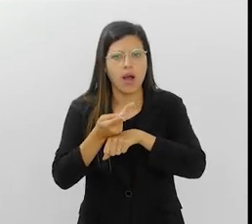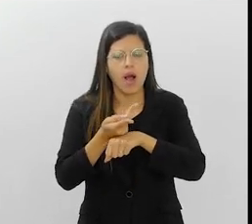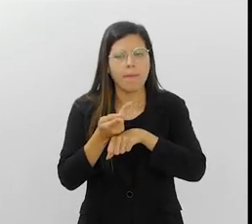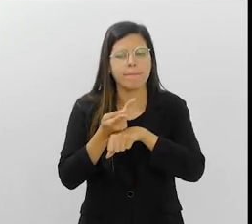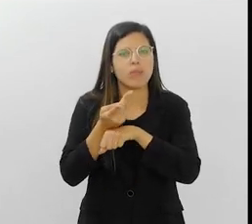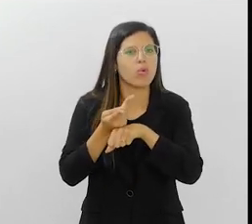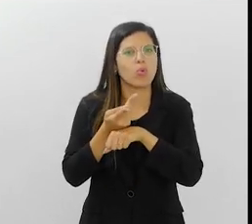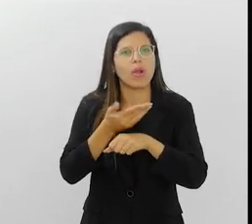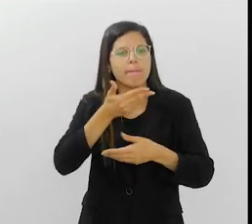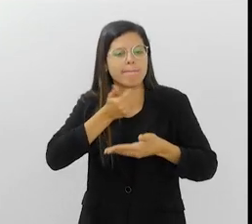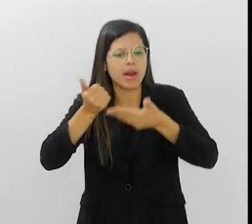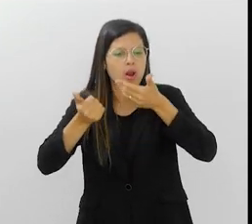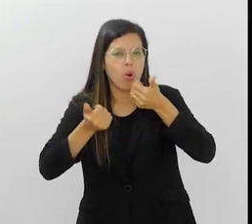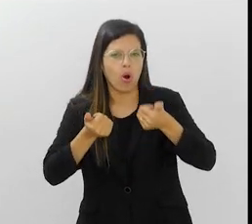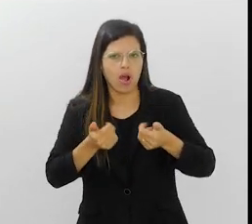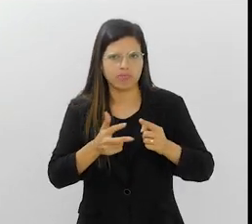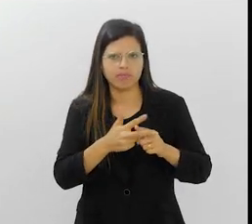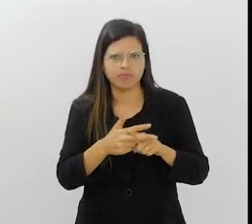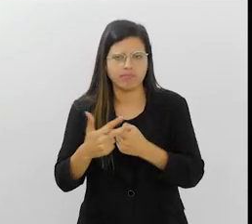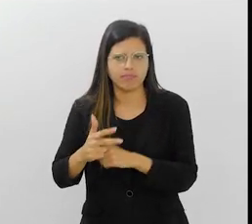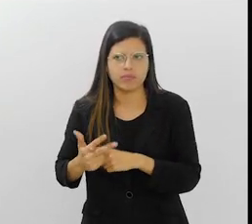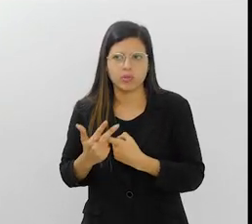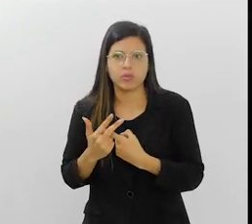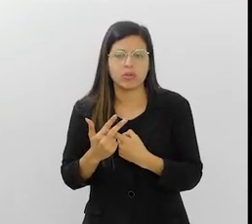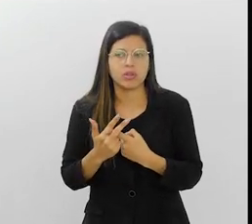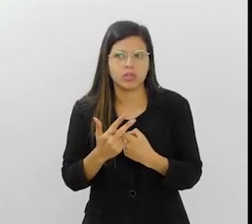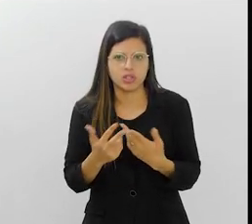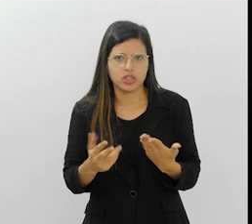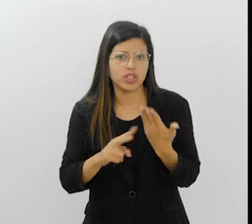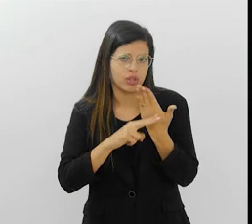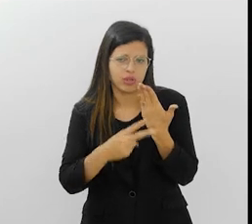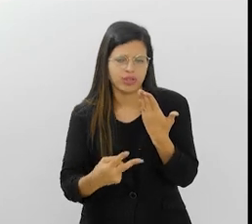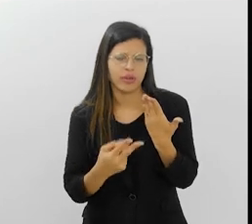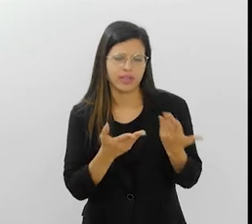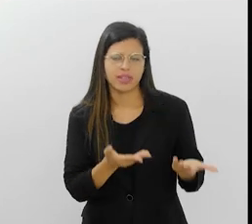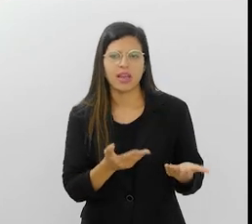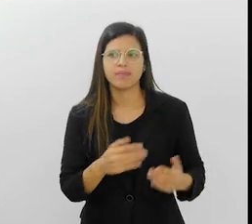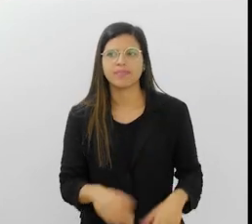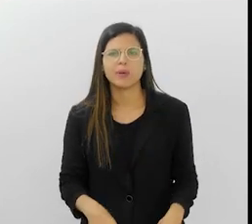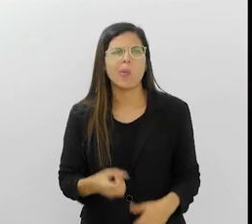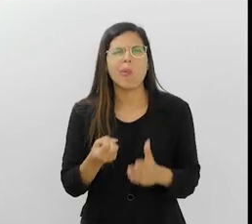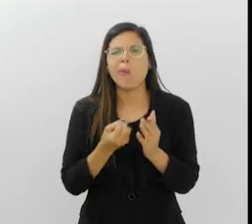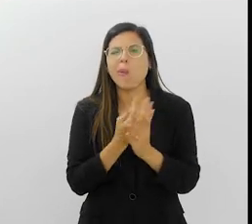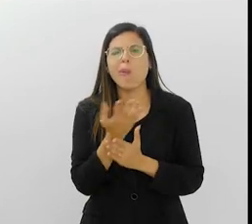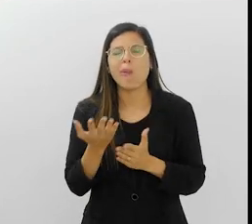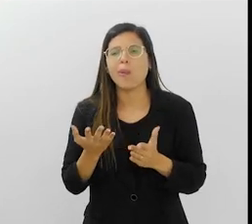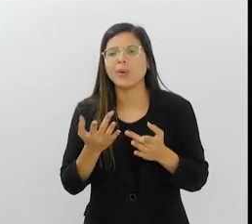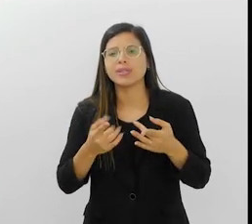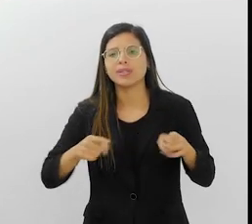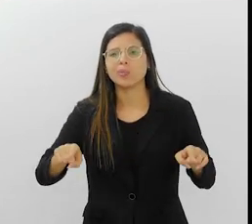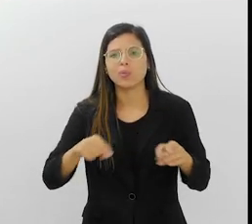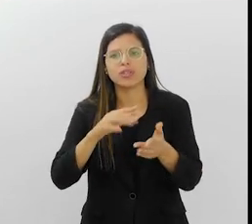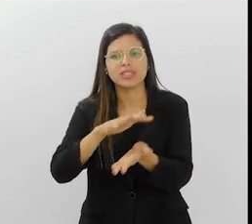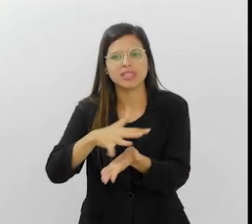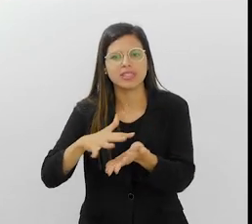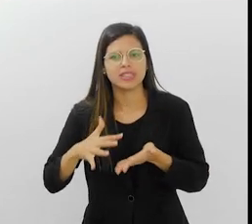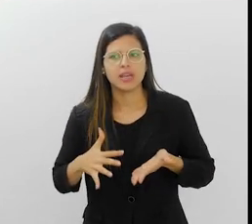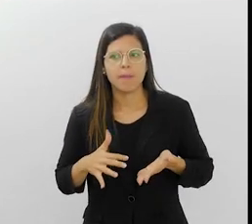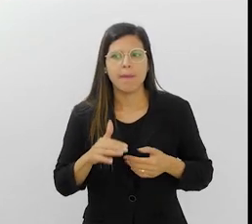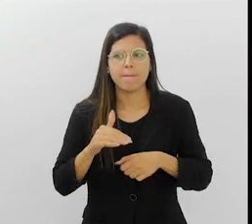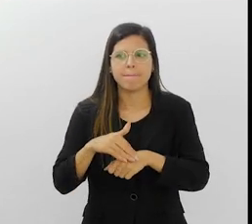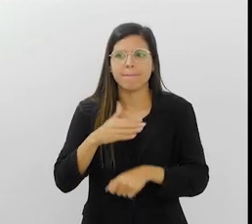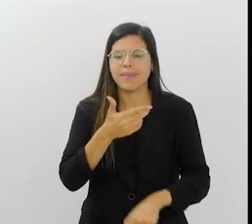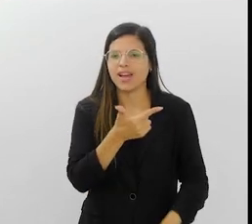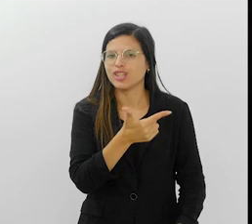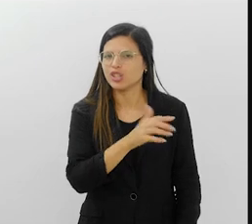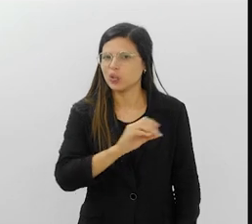busca pela excelência no trabalho, e o reflexo é esse, né? Quantos sambas você já coloca na sua...